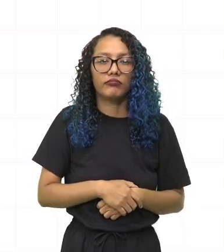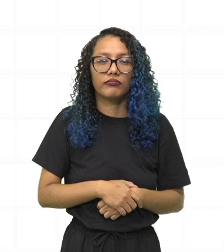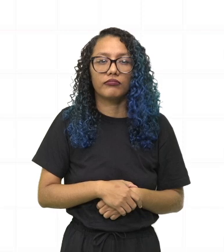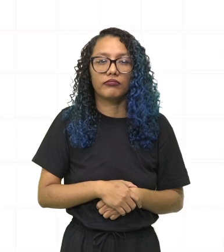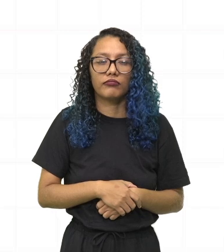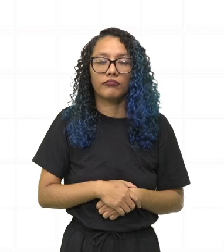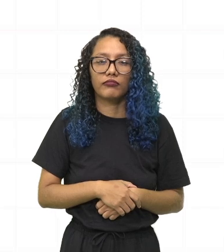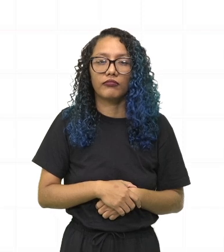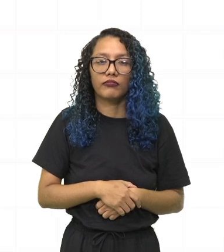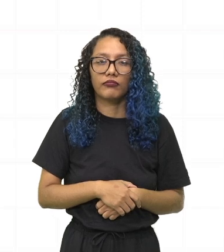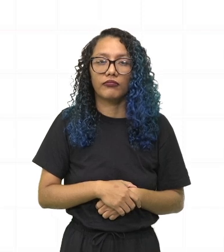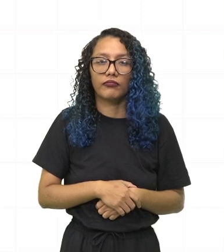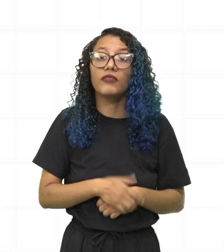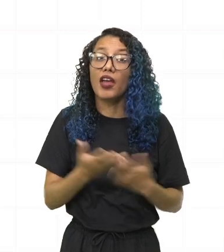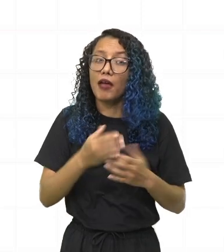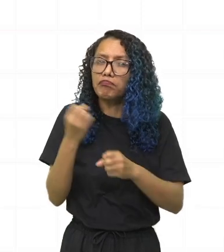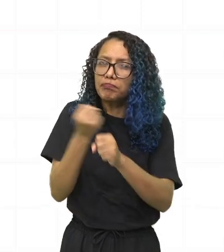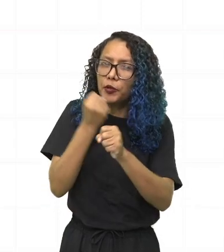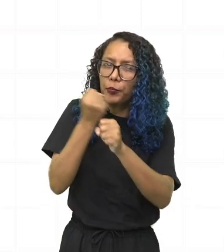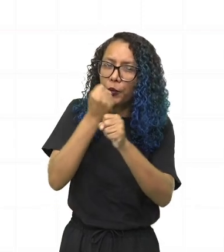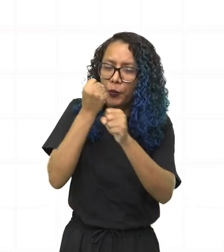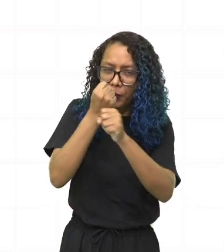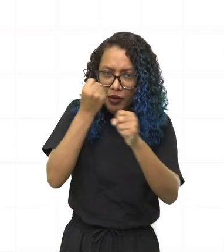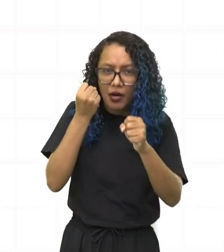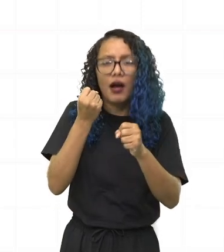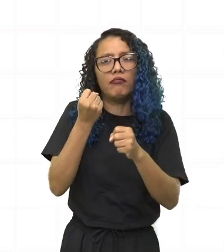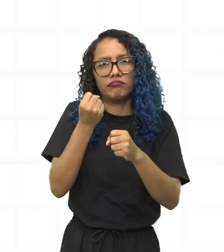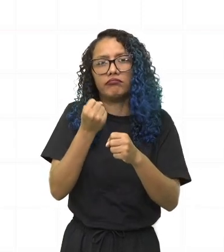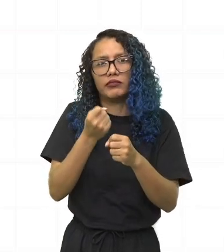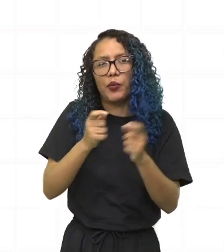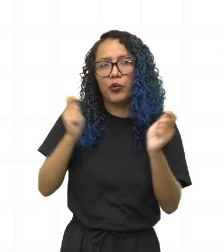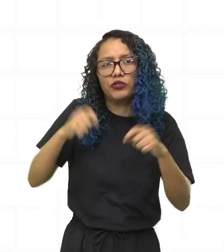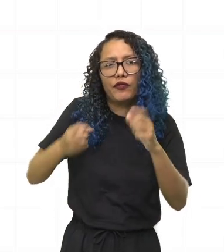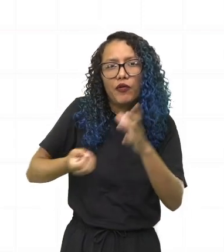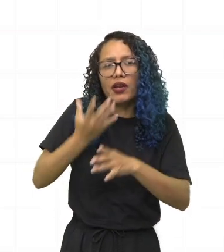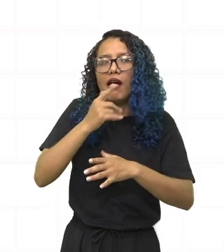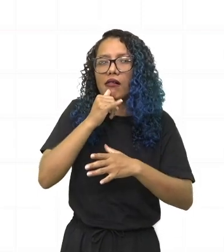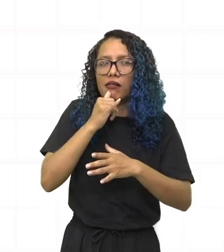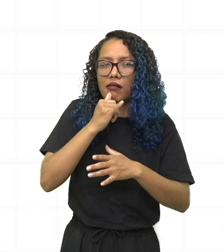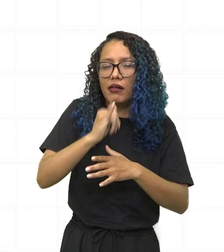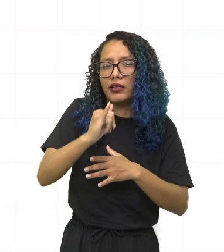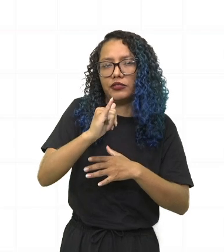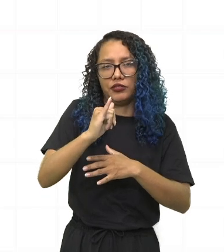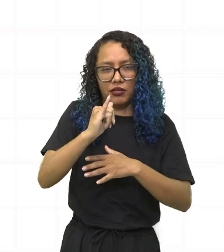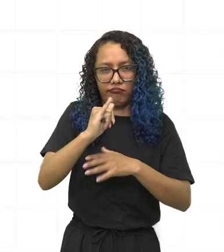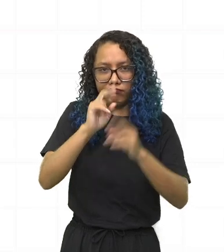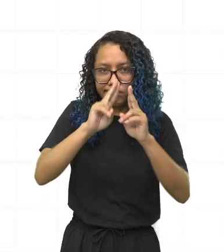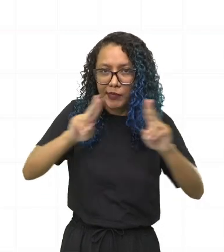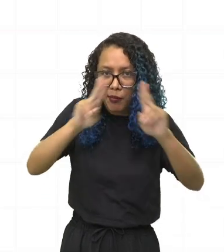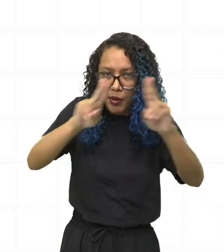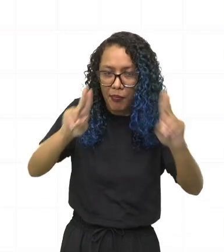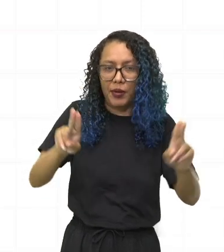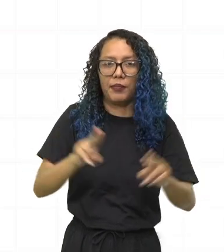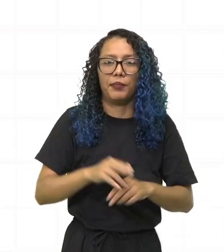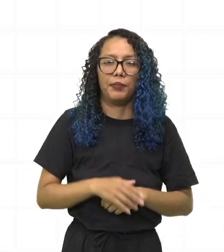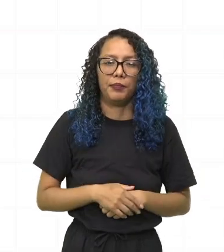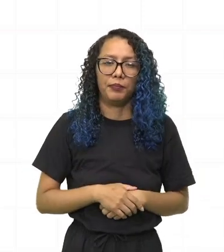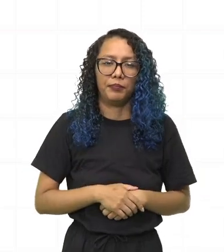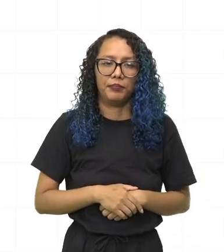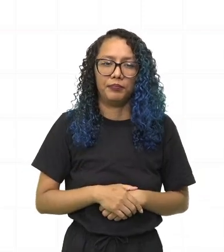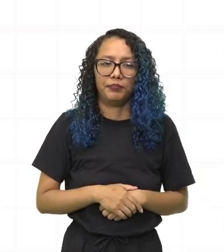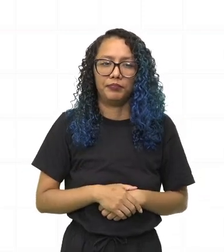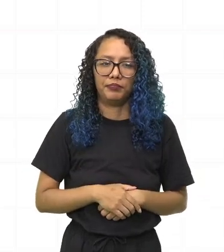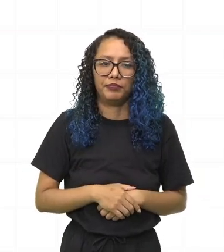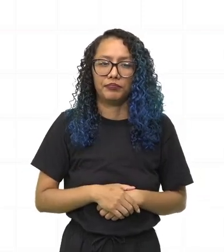para produzir a energia elétrica. E vários processos, né, fazem parte aí, né,